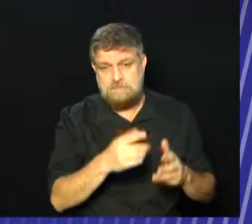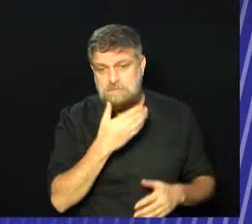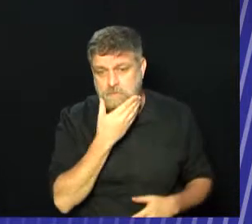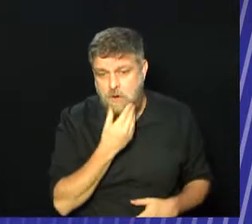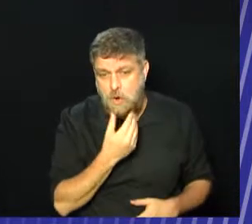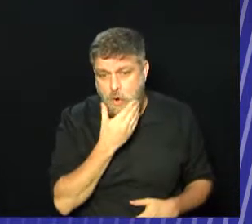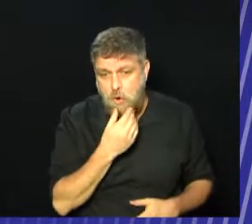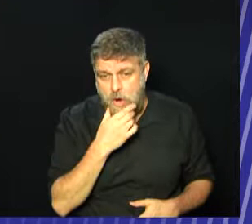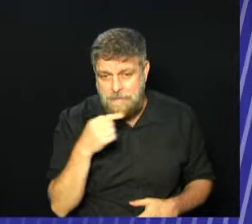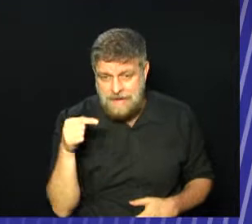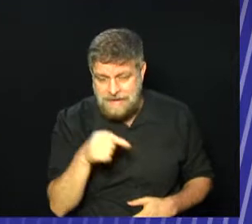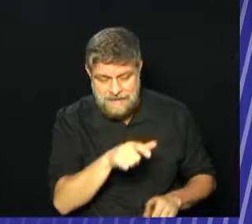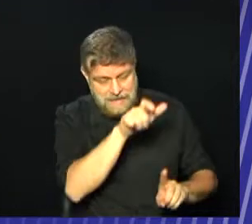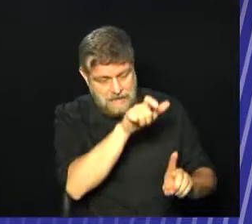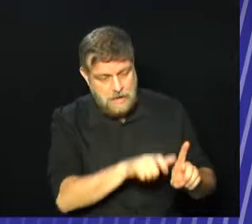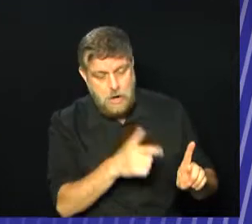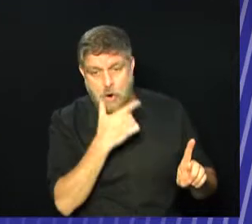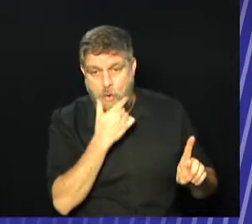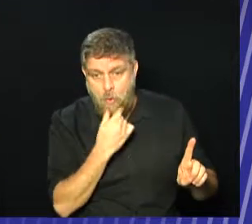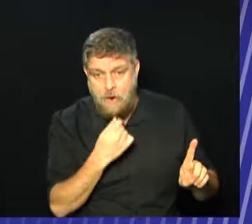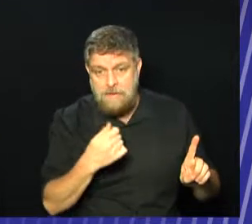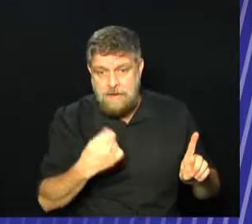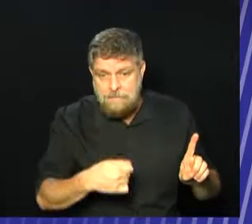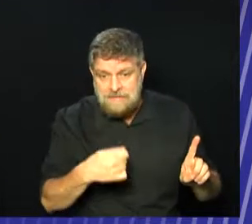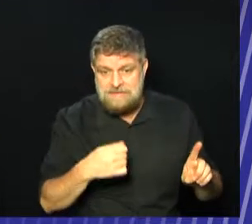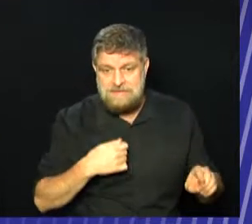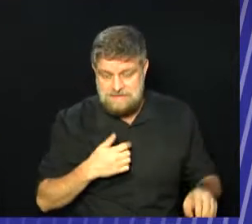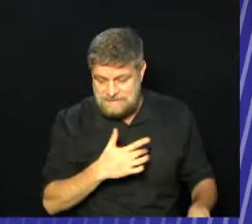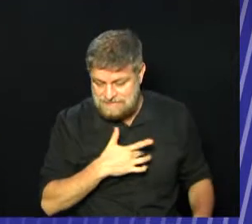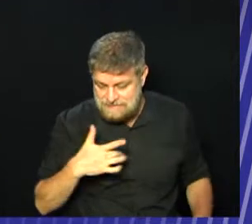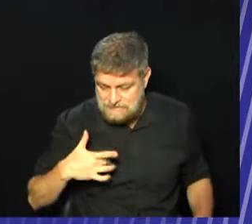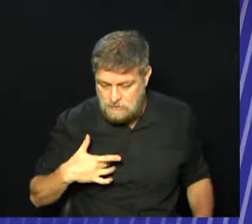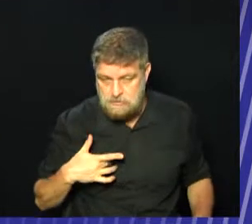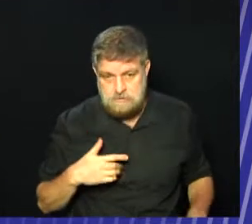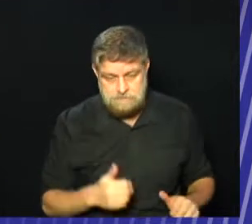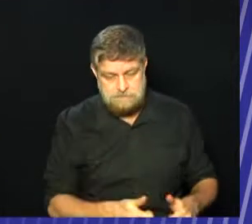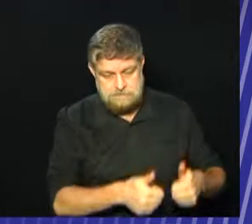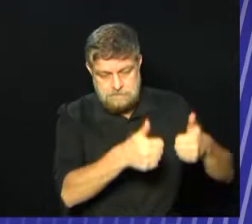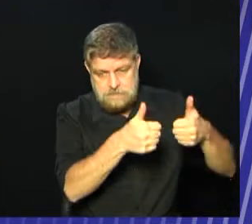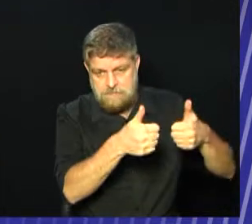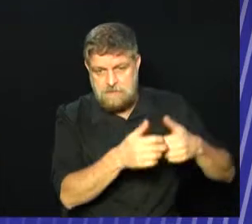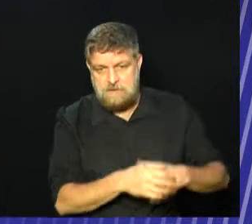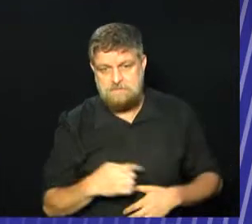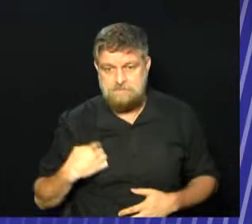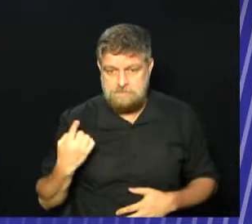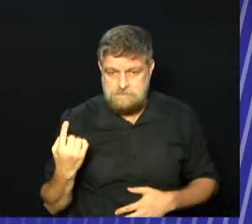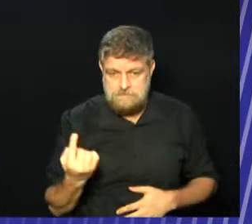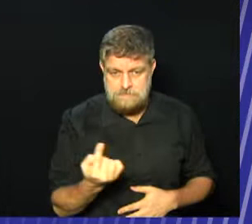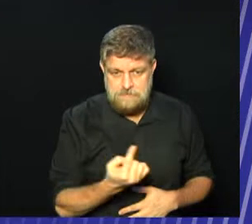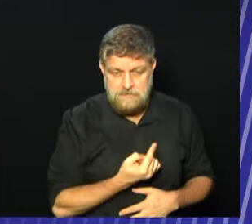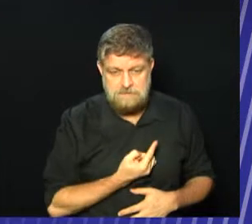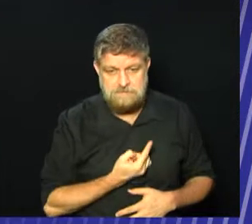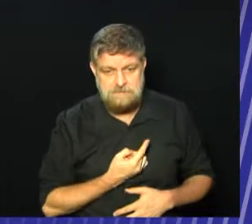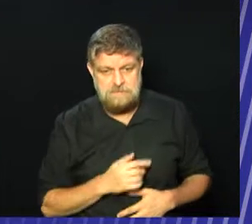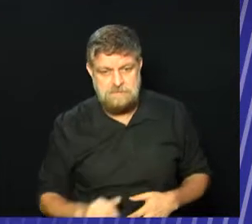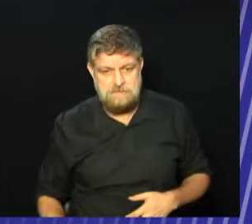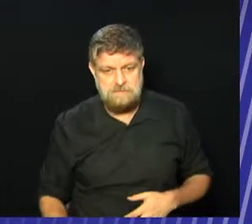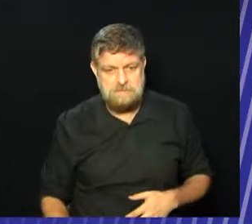a necessidade dele buscar ativamente se manter saudável, a gente